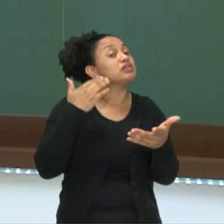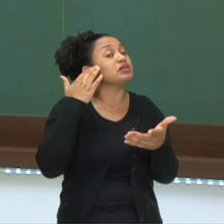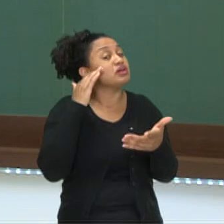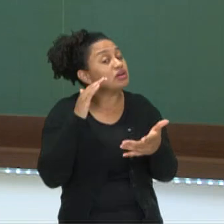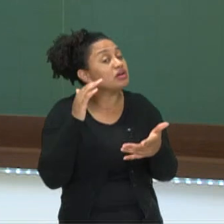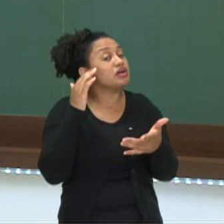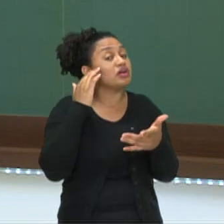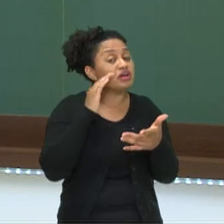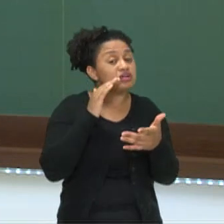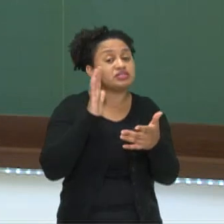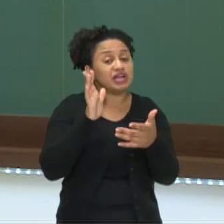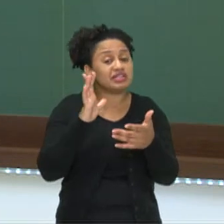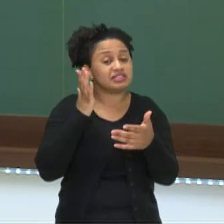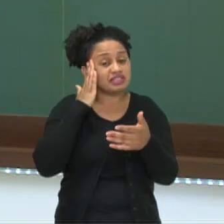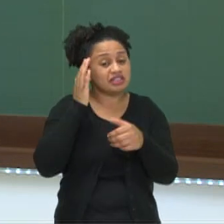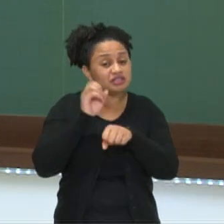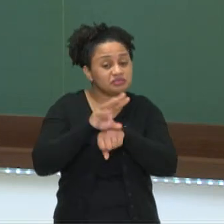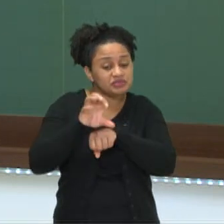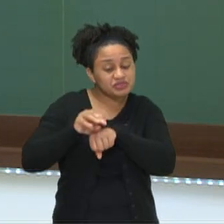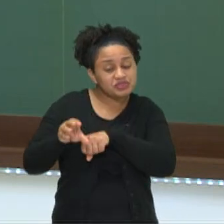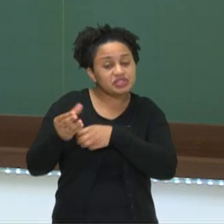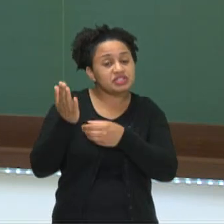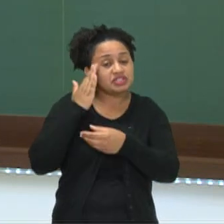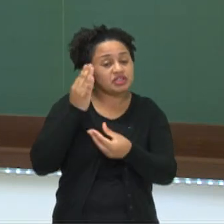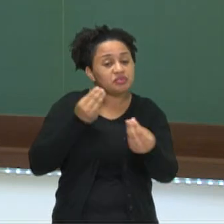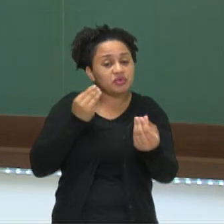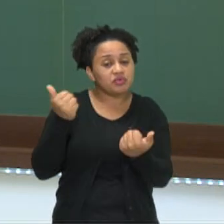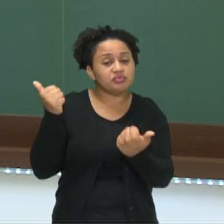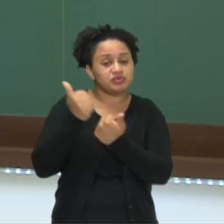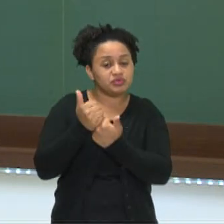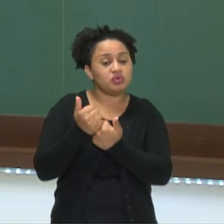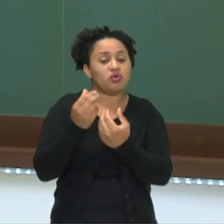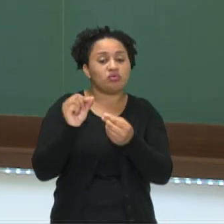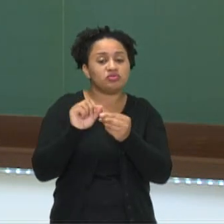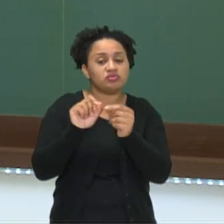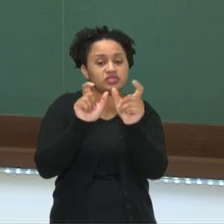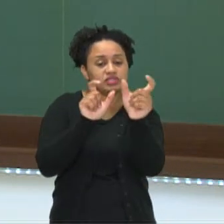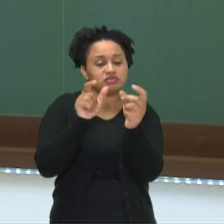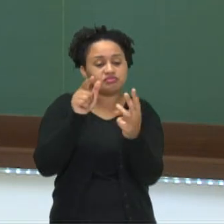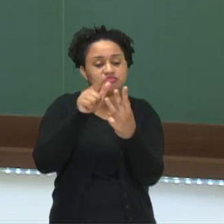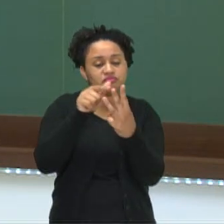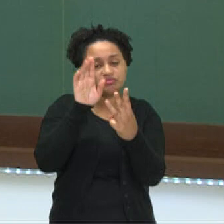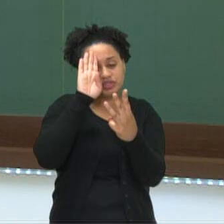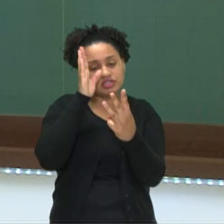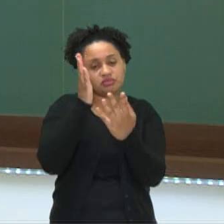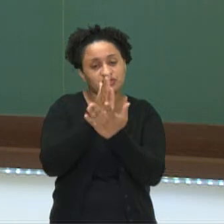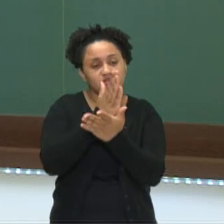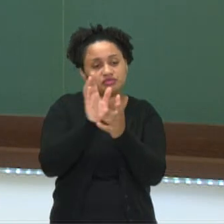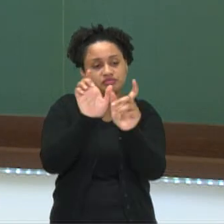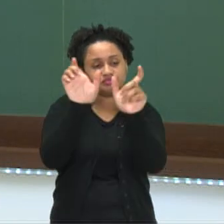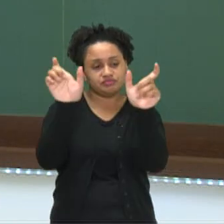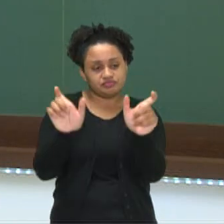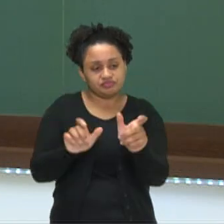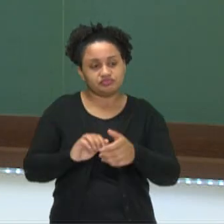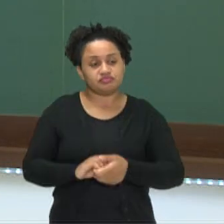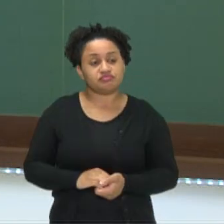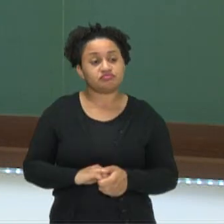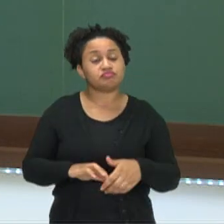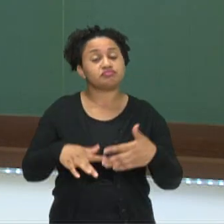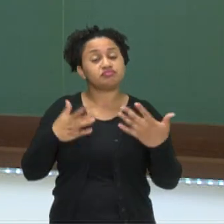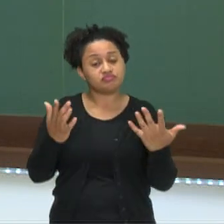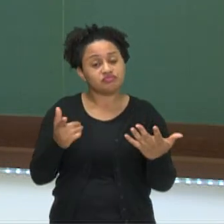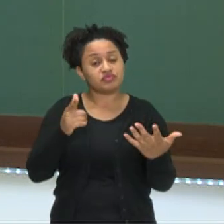né? Você já sabe essa dica, já sabe como substituir, como desmembrar o termo central. E quando um produto